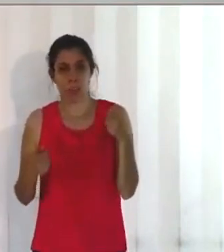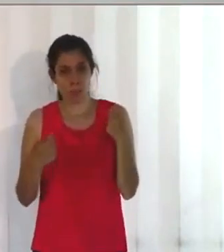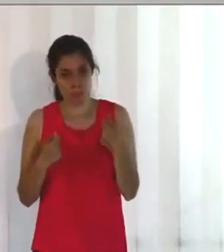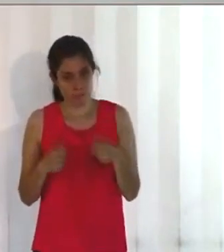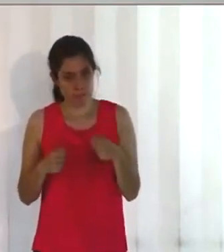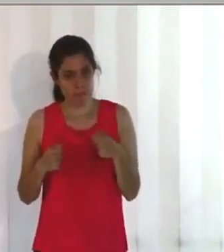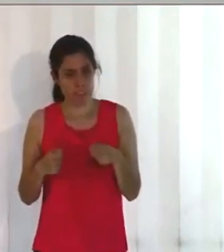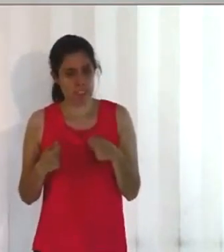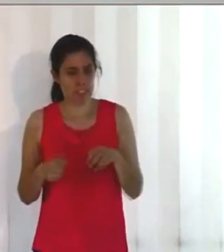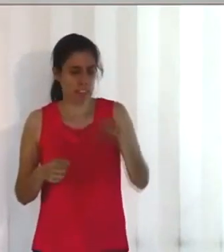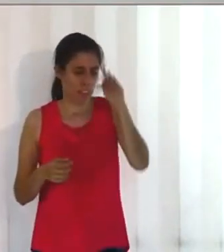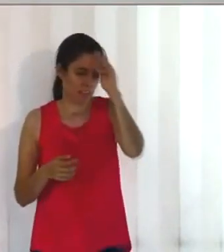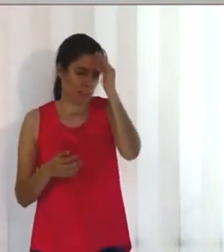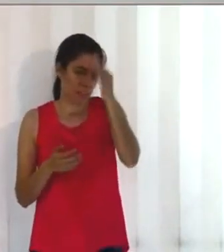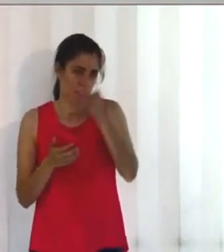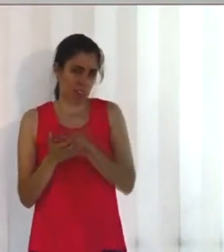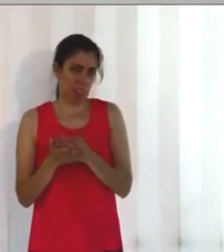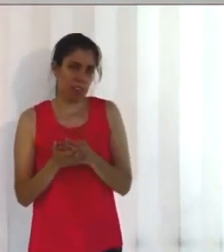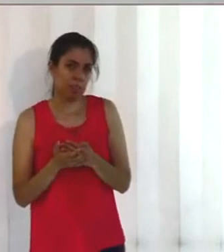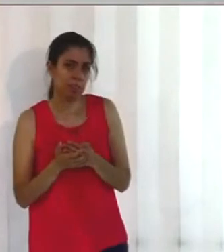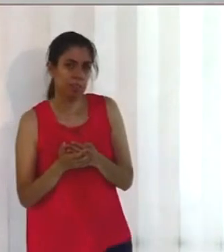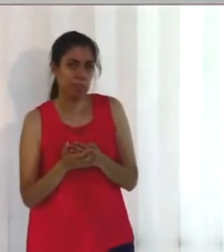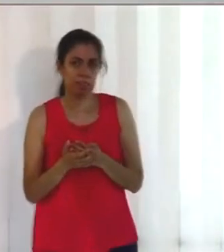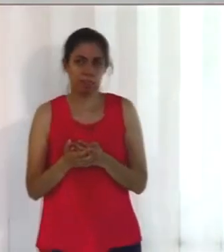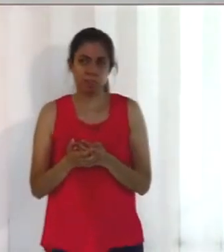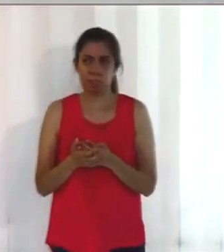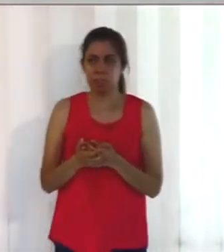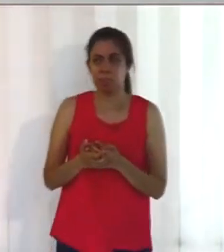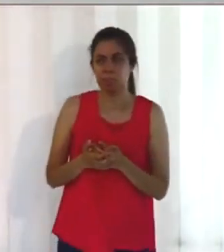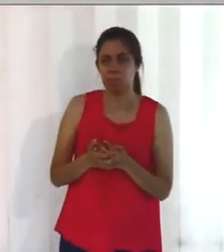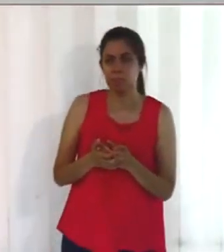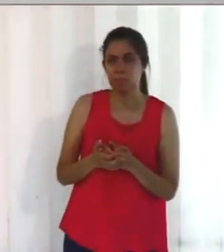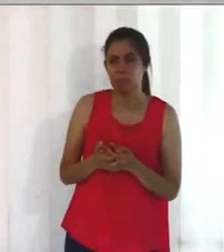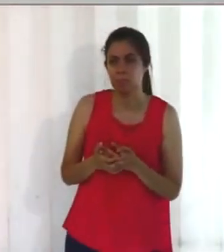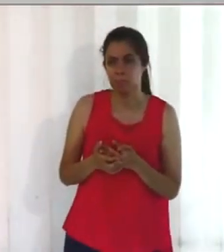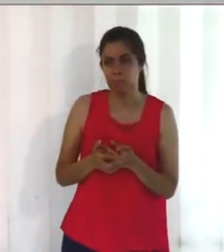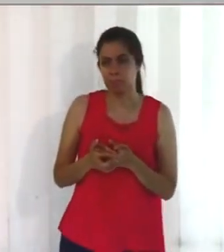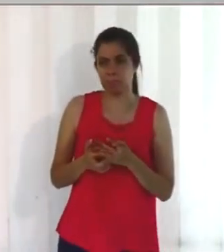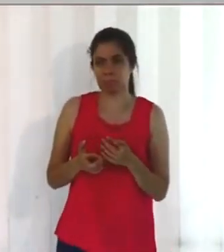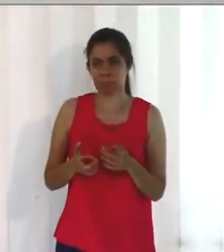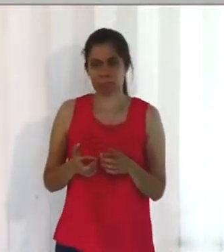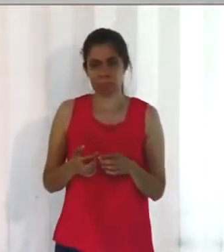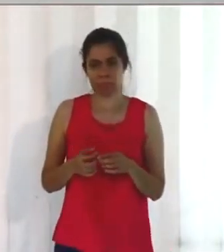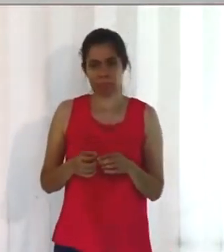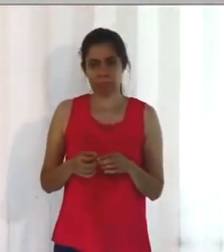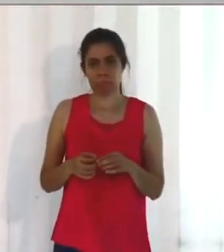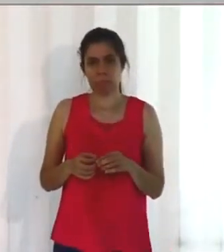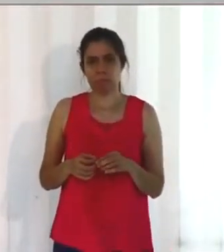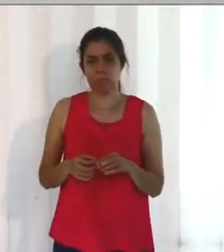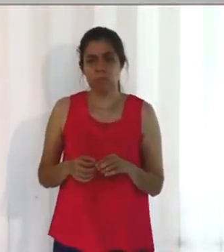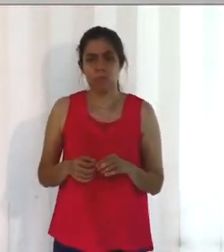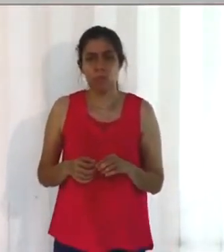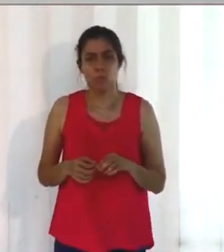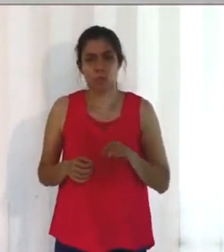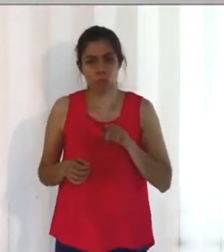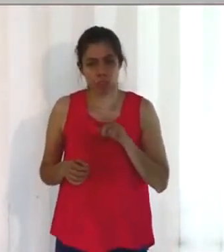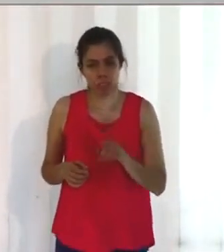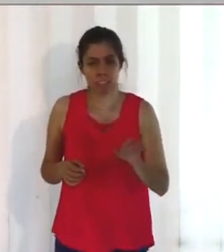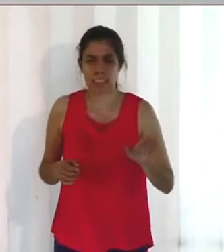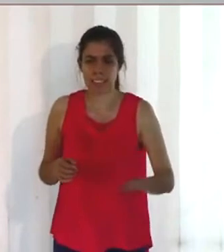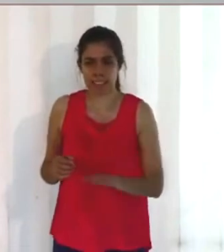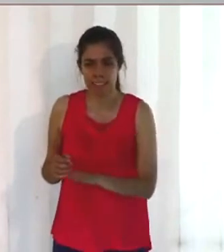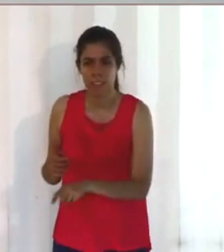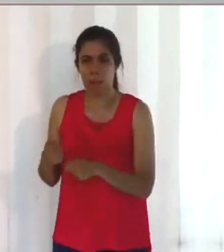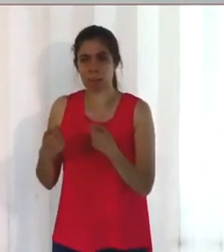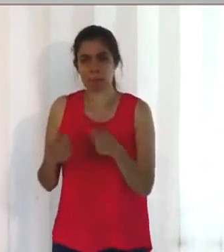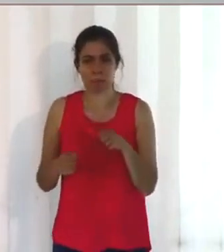exercitar a sua fé. Você não vai para o céu por conta da fé do seu pai ou da sua mãe. Você vai para o céu por conta